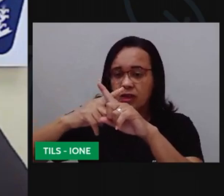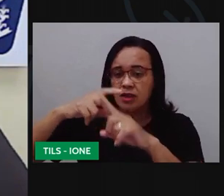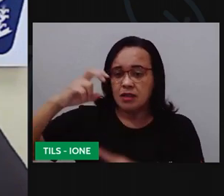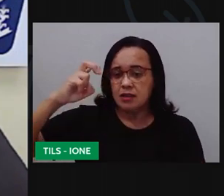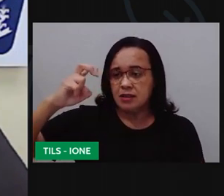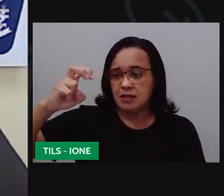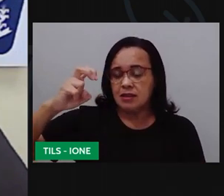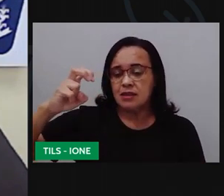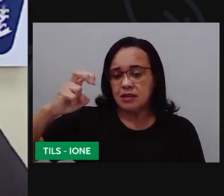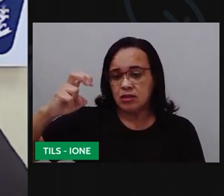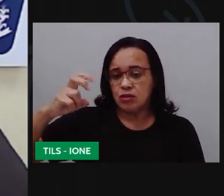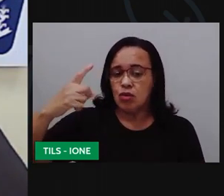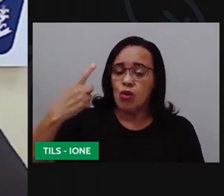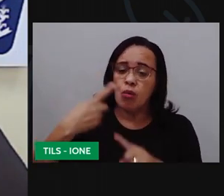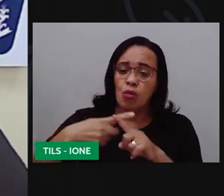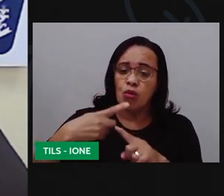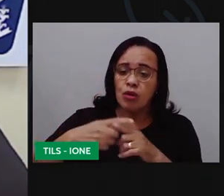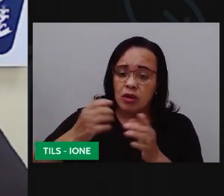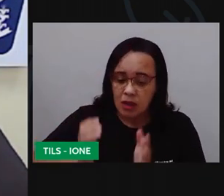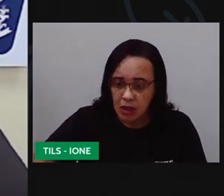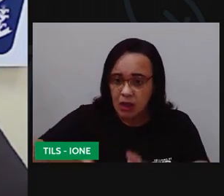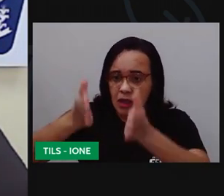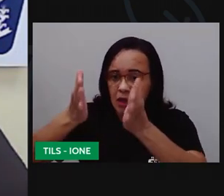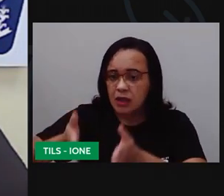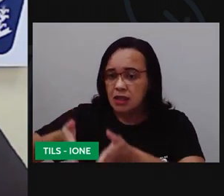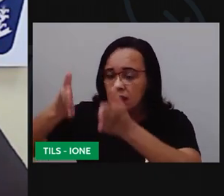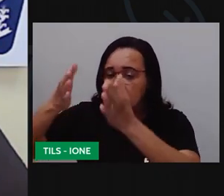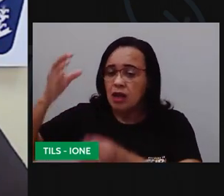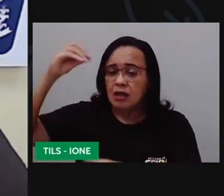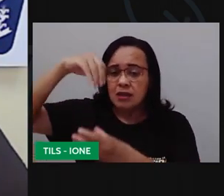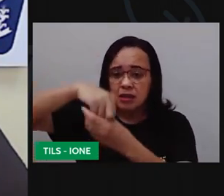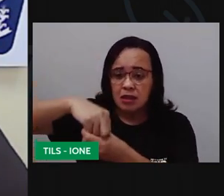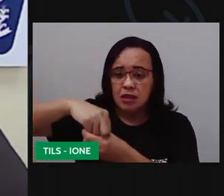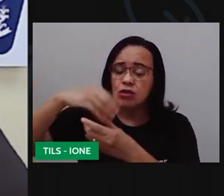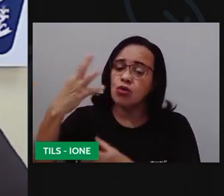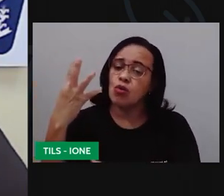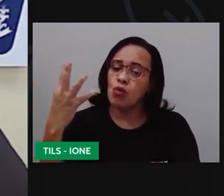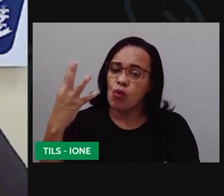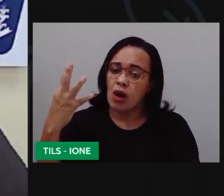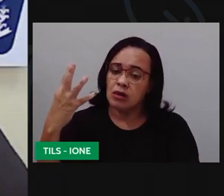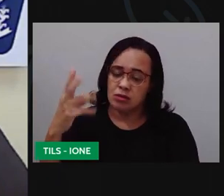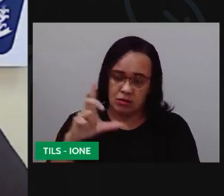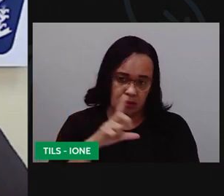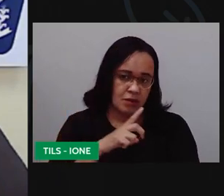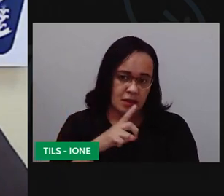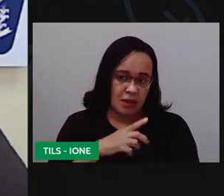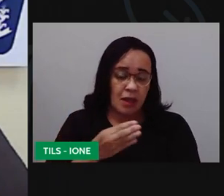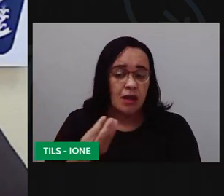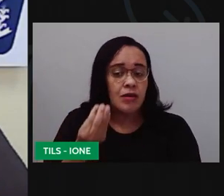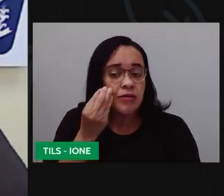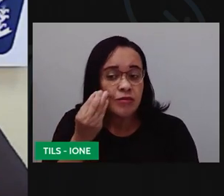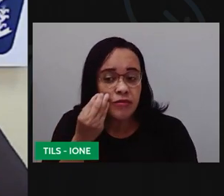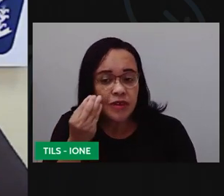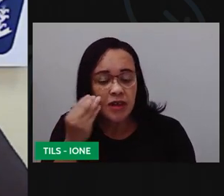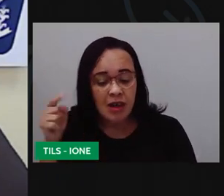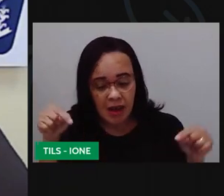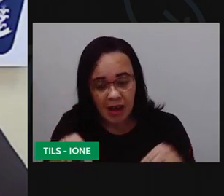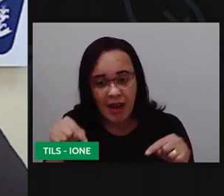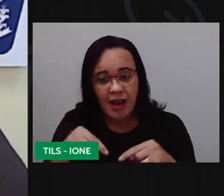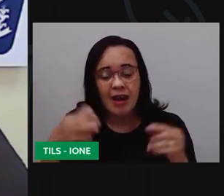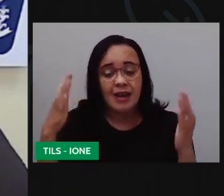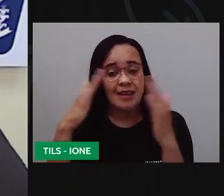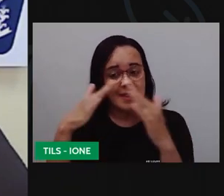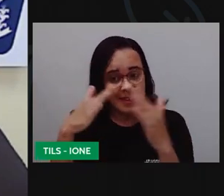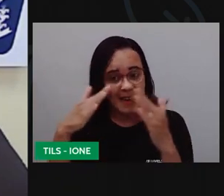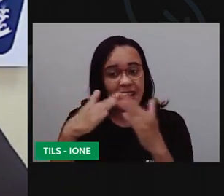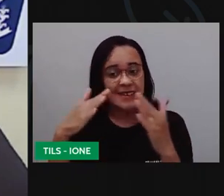cada coluna tem o quê? 4 quadrinhos. Fácil? Eu quero ver todo mundo tentando isso aí agora em casa, tá? Inclusive, você